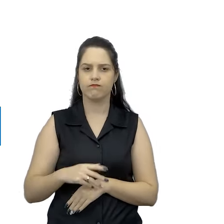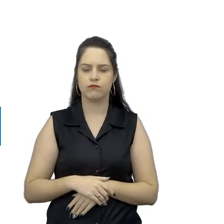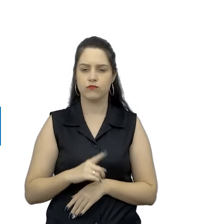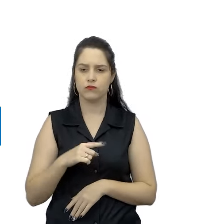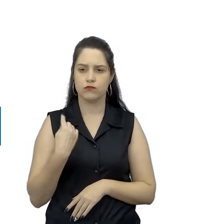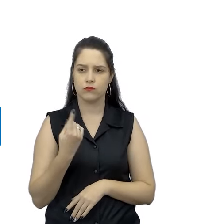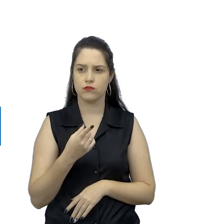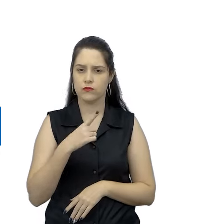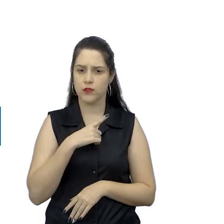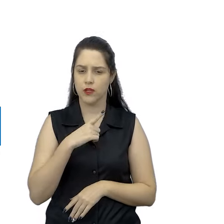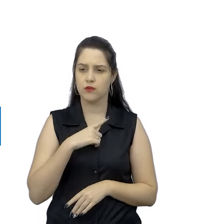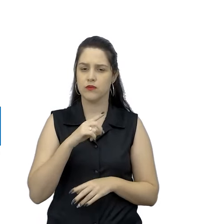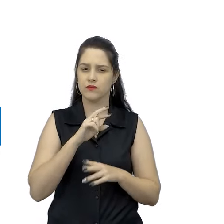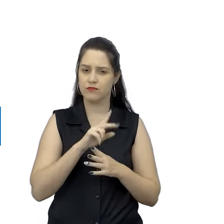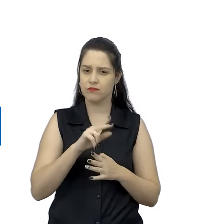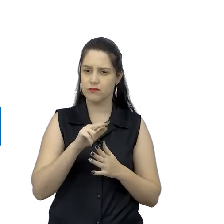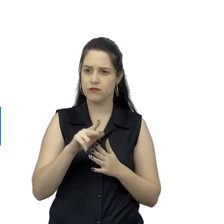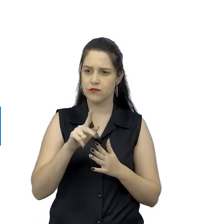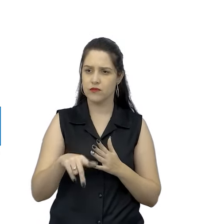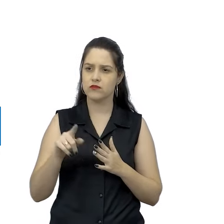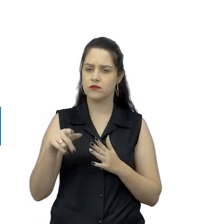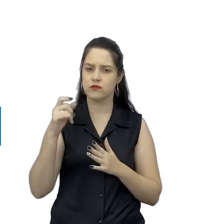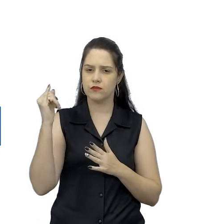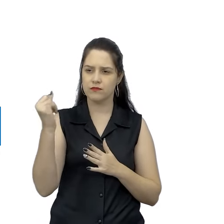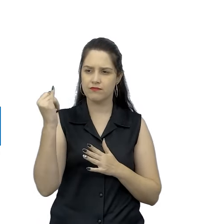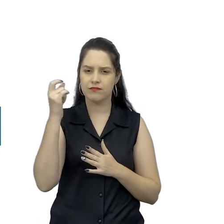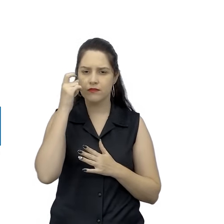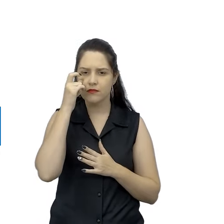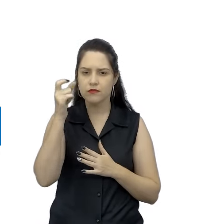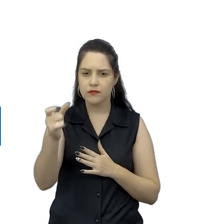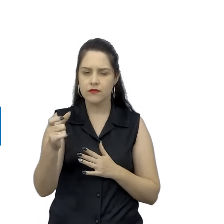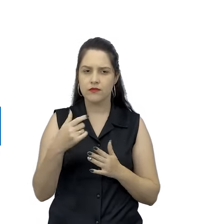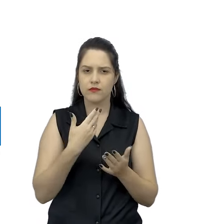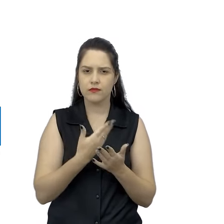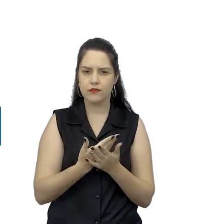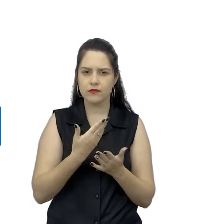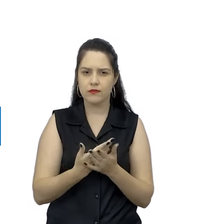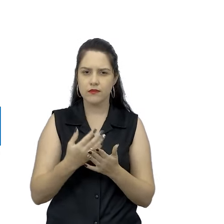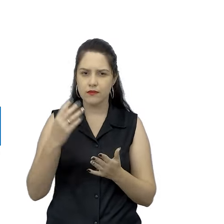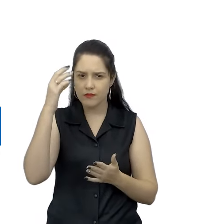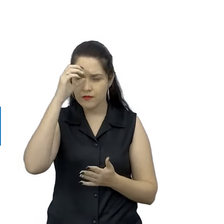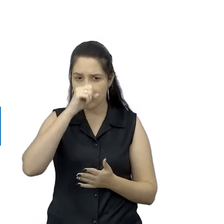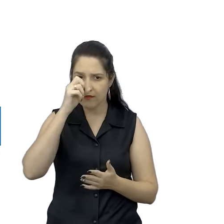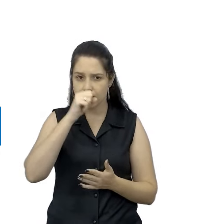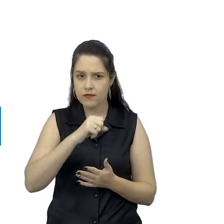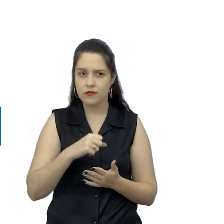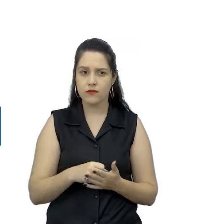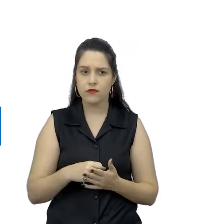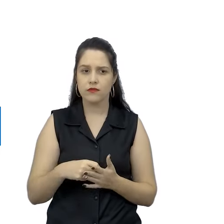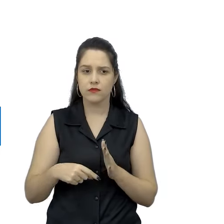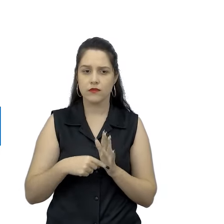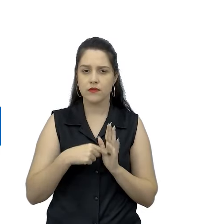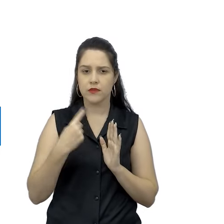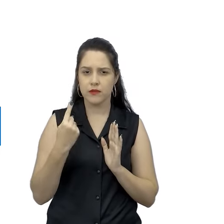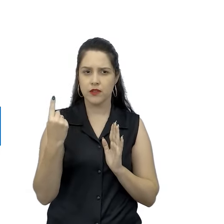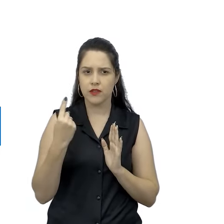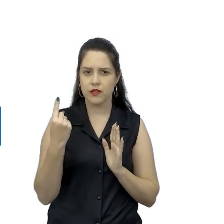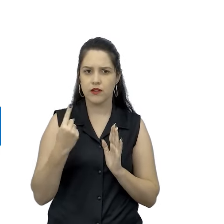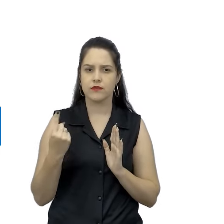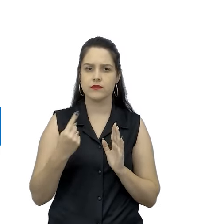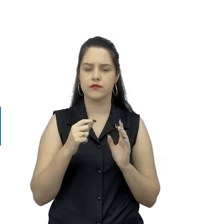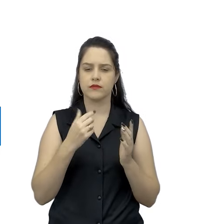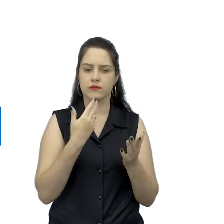temos situações em que é necessário refletir, é necessário analisar. Nós temos as habilidades essenciais dentro do